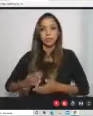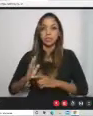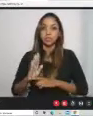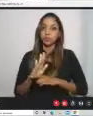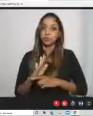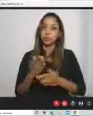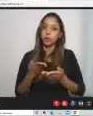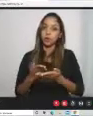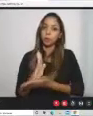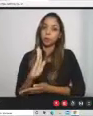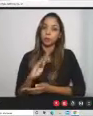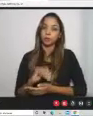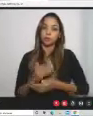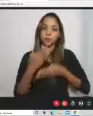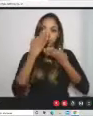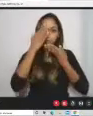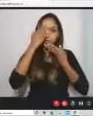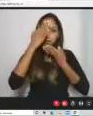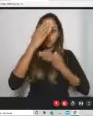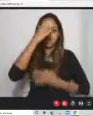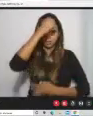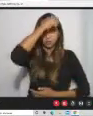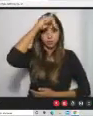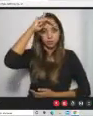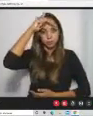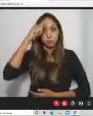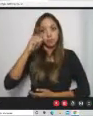ao prefeito por entender, né,